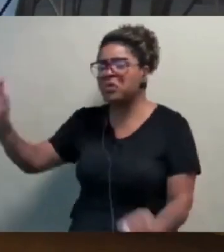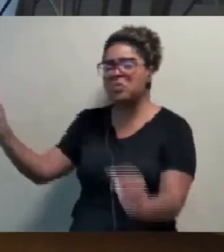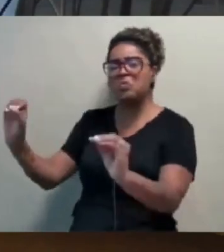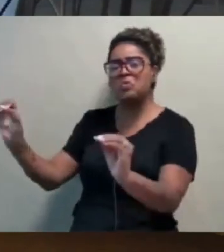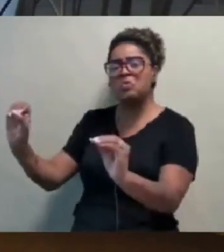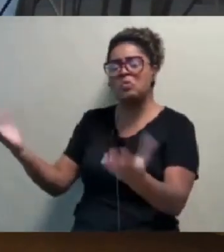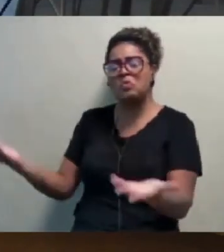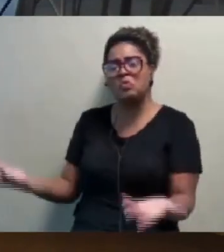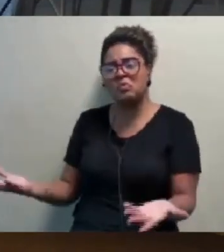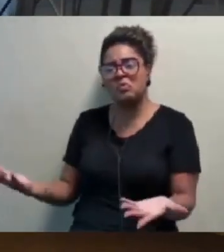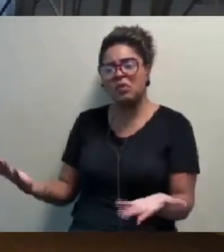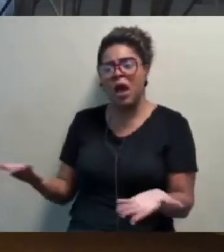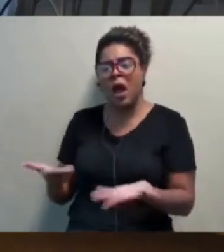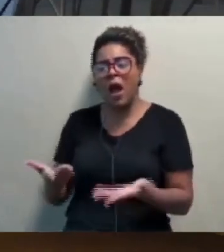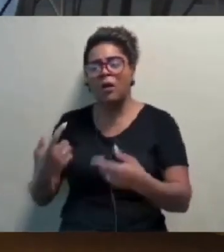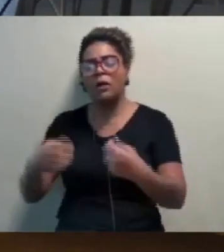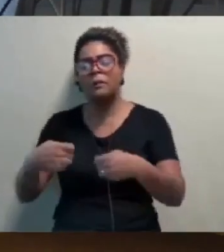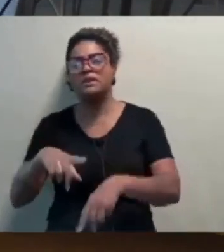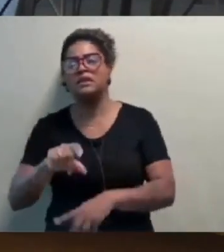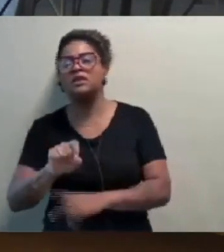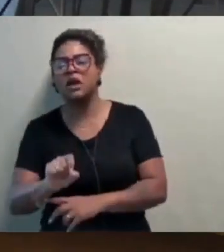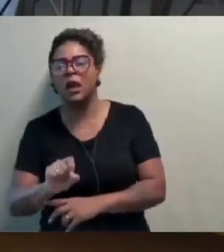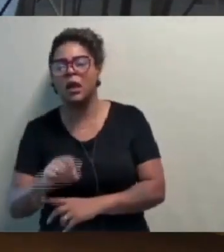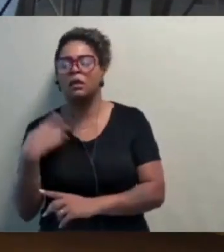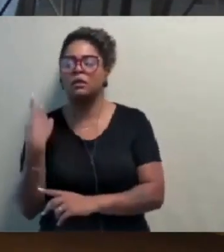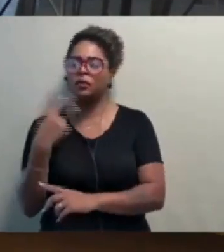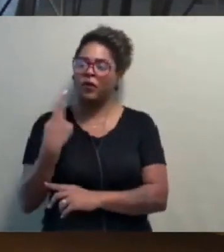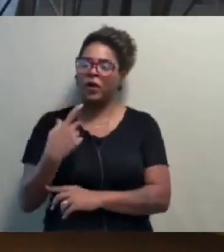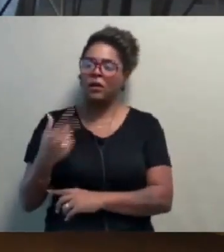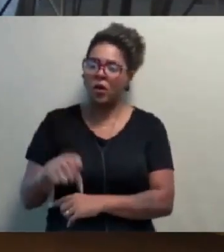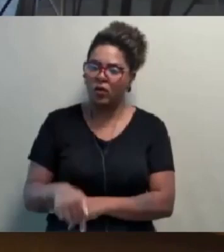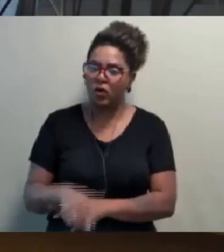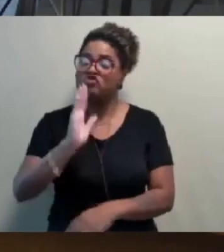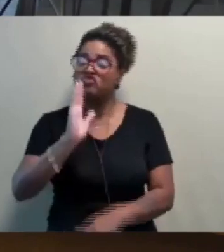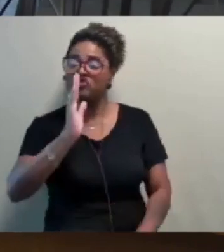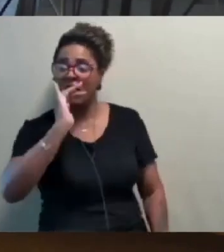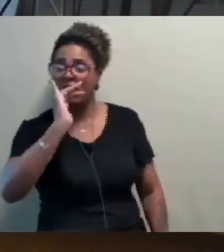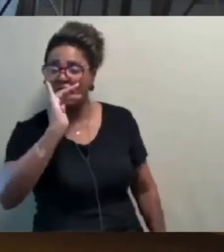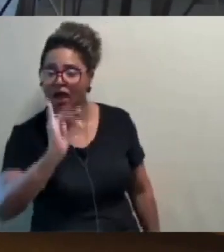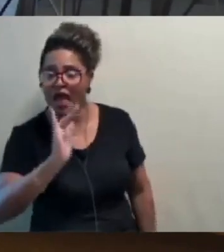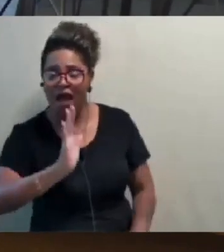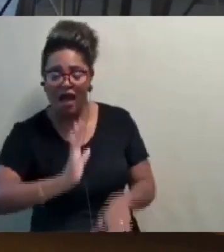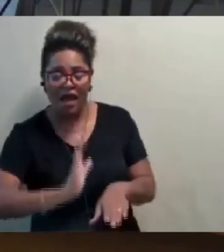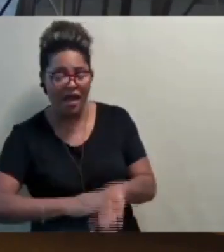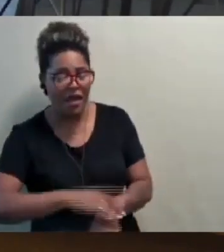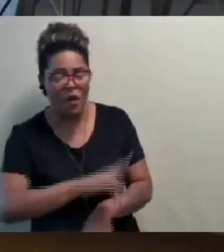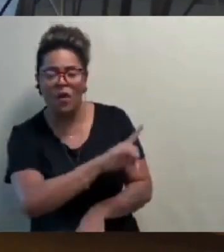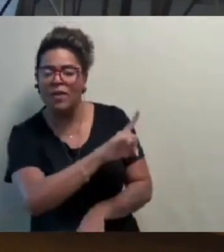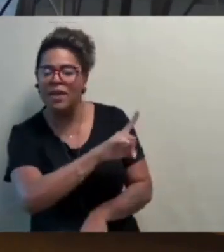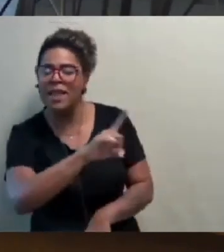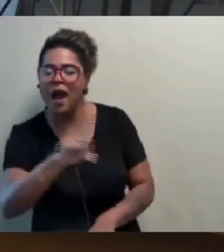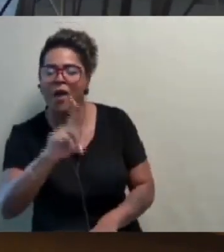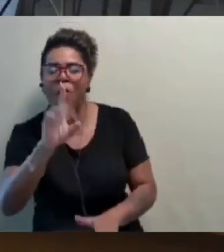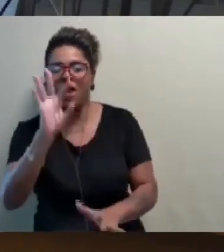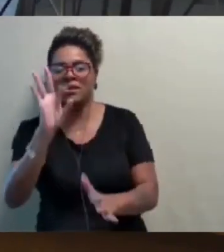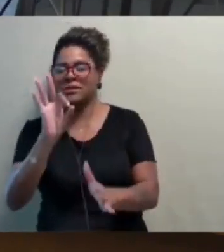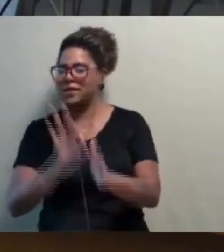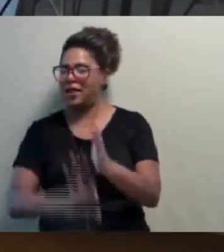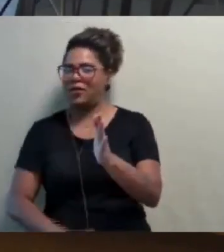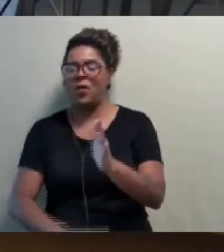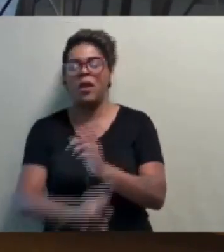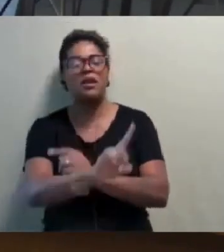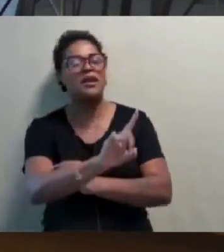Do vereador. Já digo bem claro aqui, eu não vou abrir mão. Não